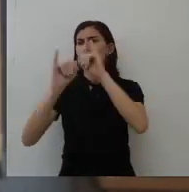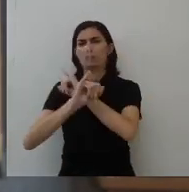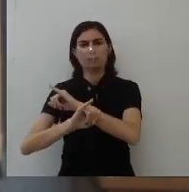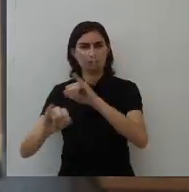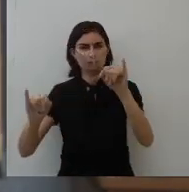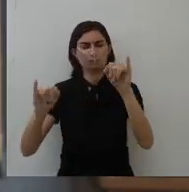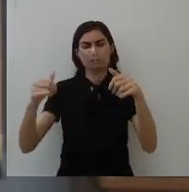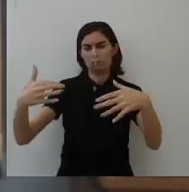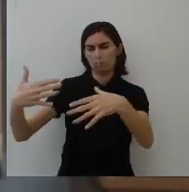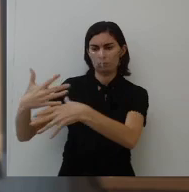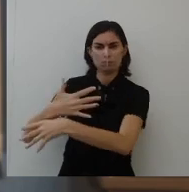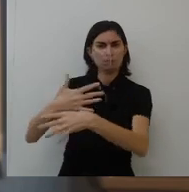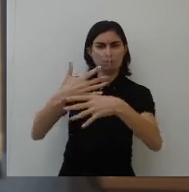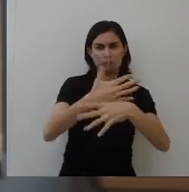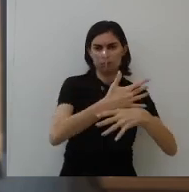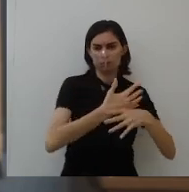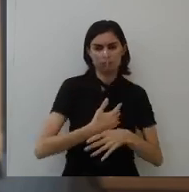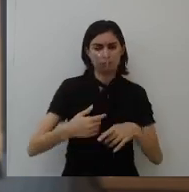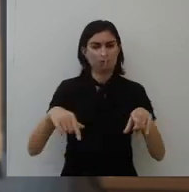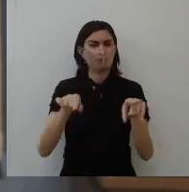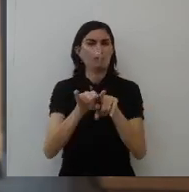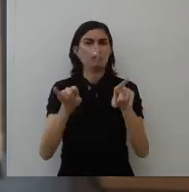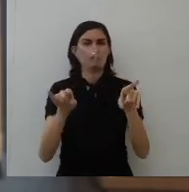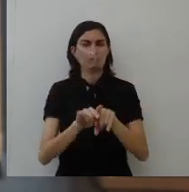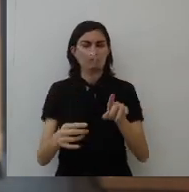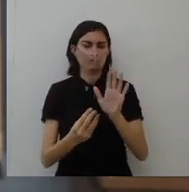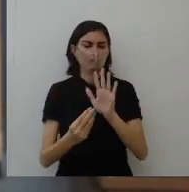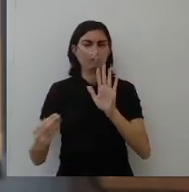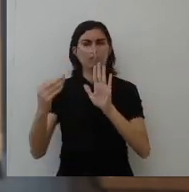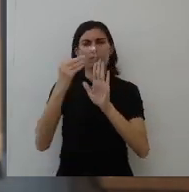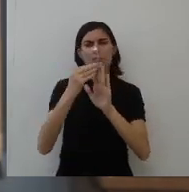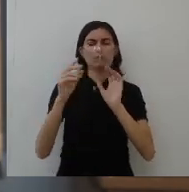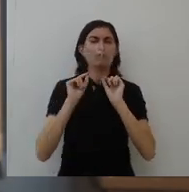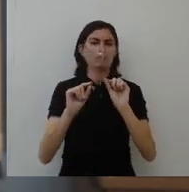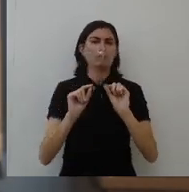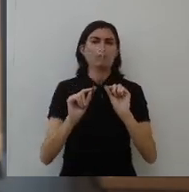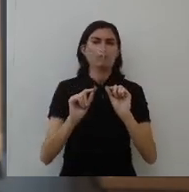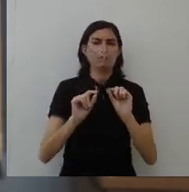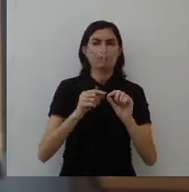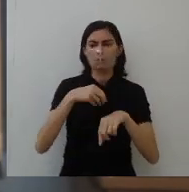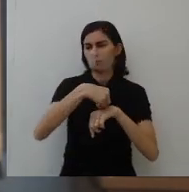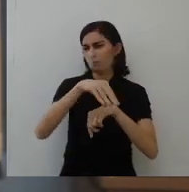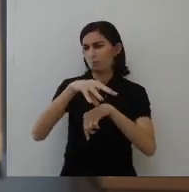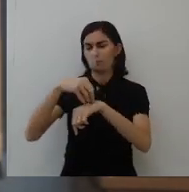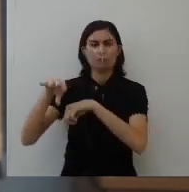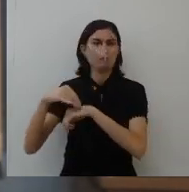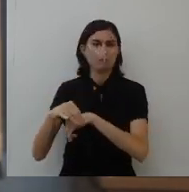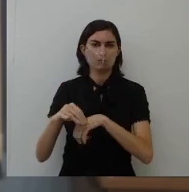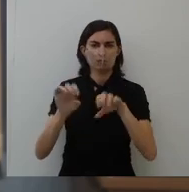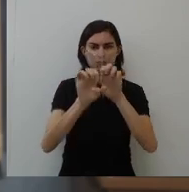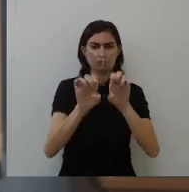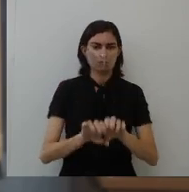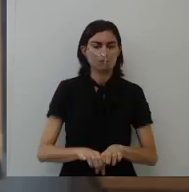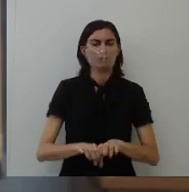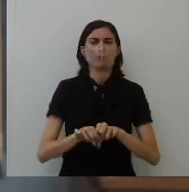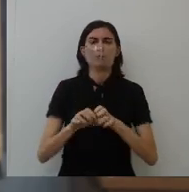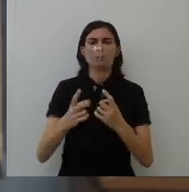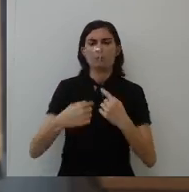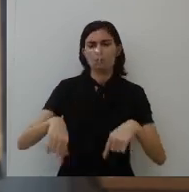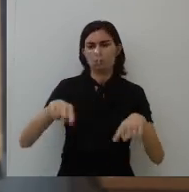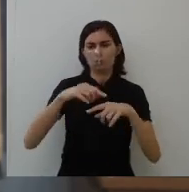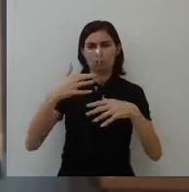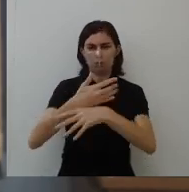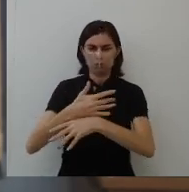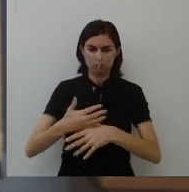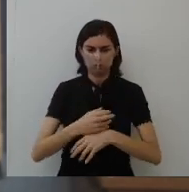entre as cidades, tá? Também eu acrescentaria aí esse compartilhamento de infraestrutura entre as